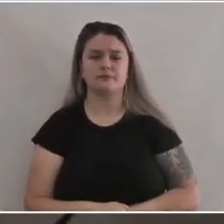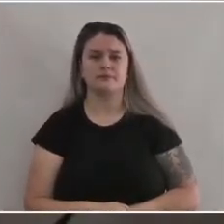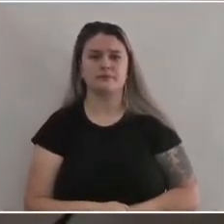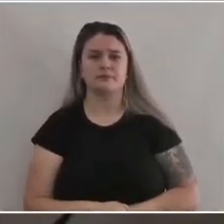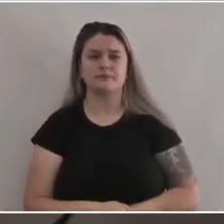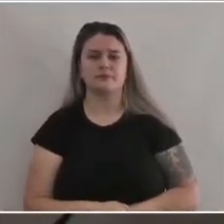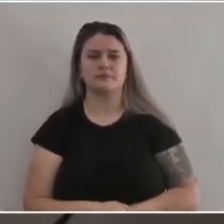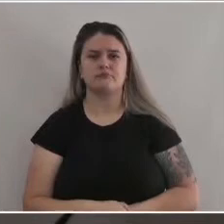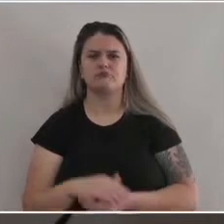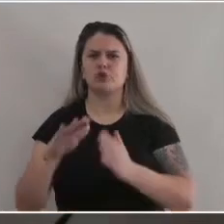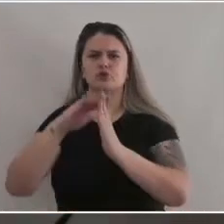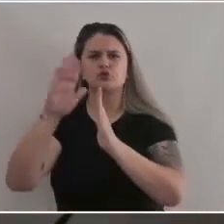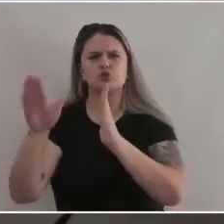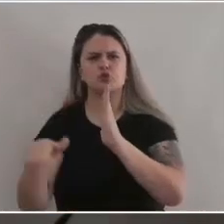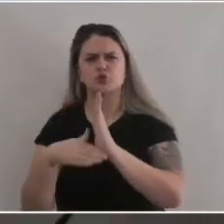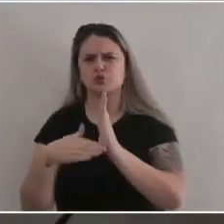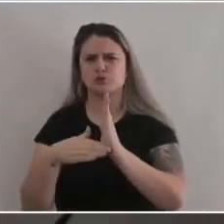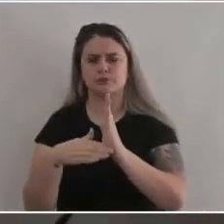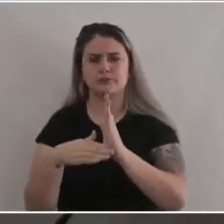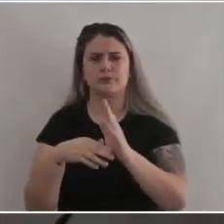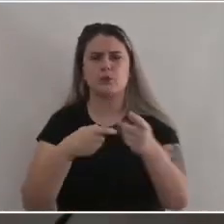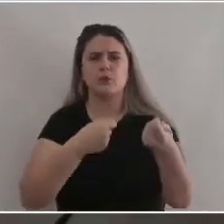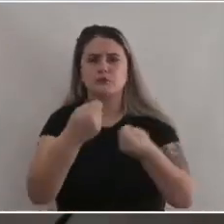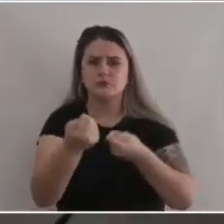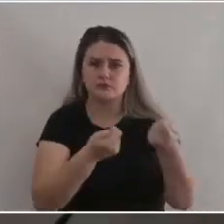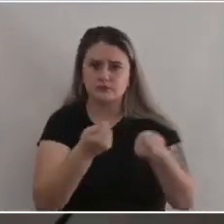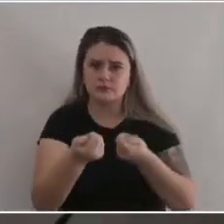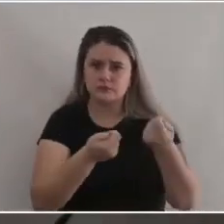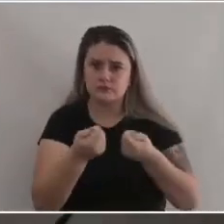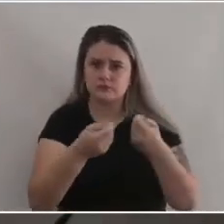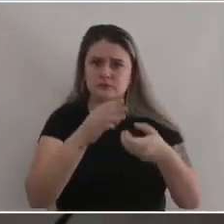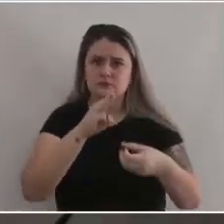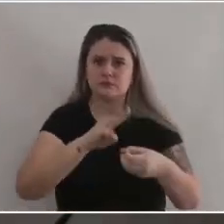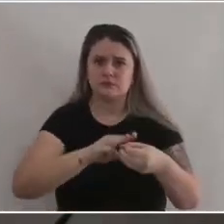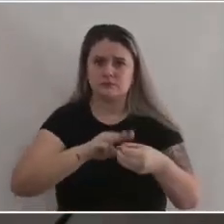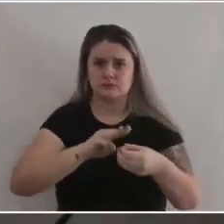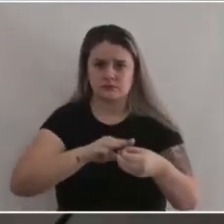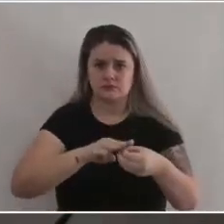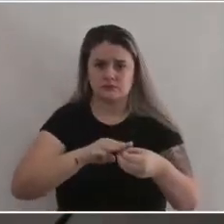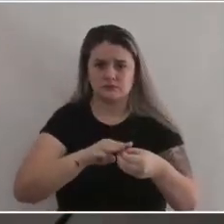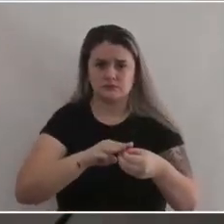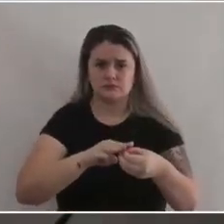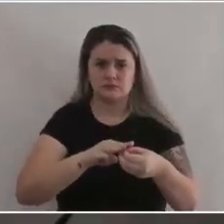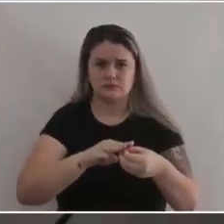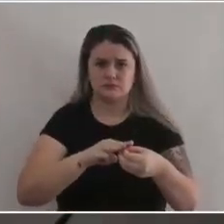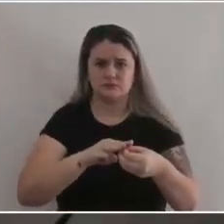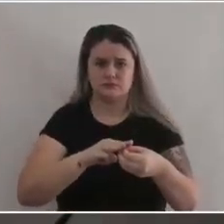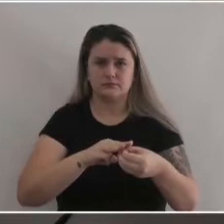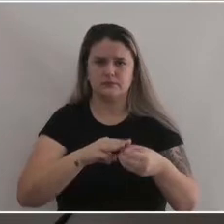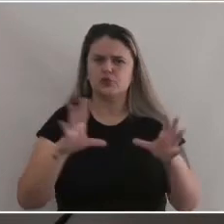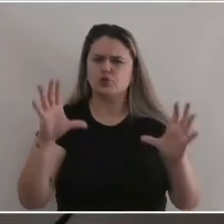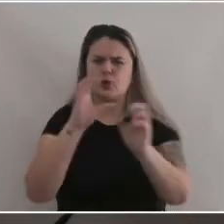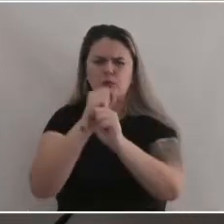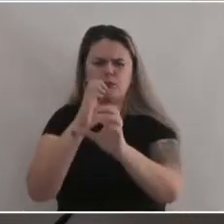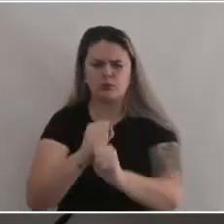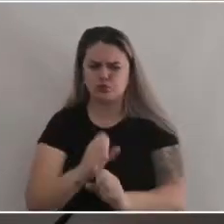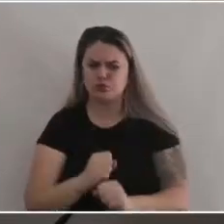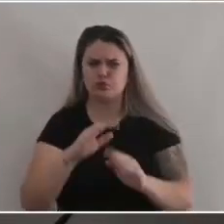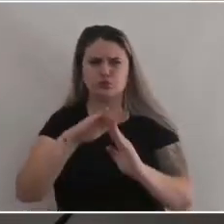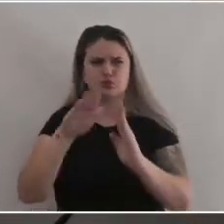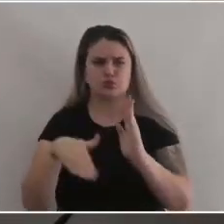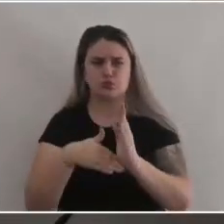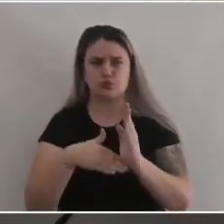Aqui, como um todo, no geral, o orçamento do município, de forma consolidada, somando todas as